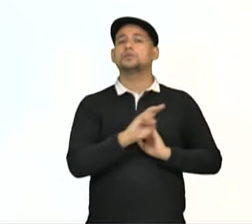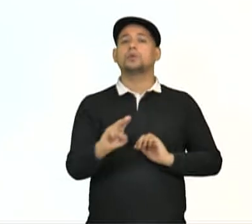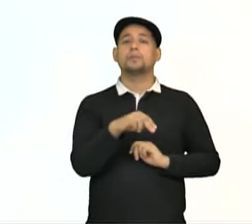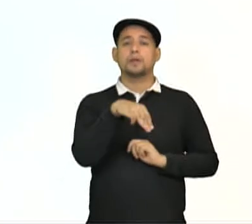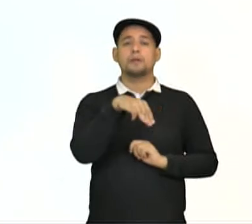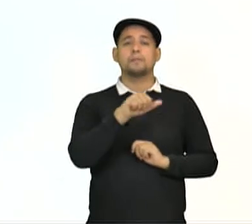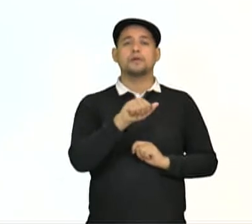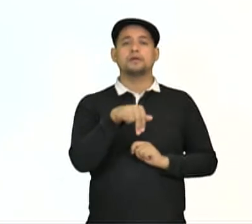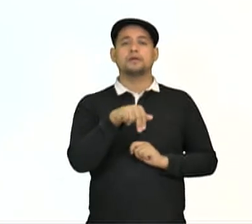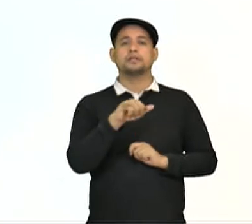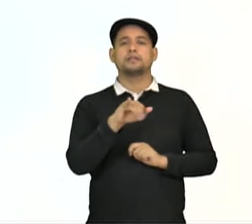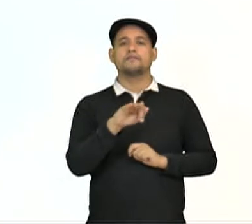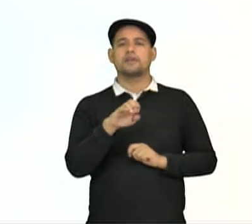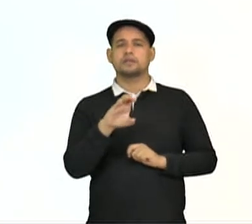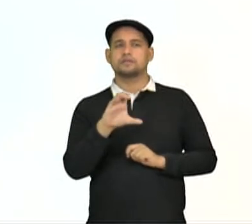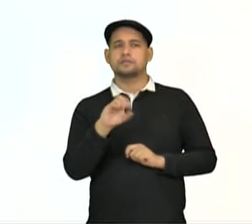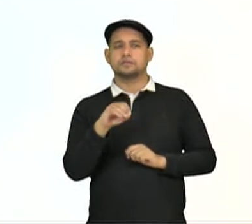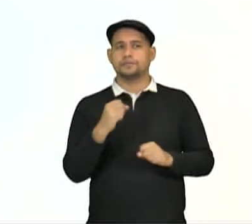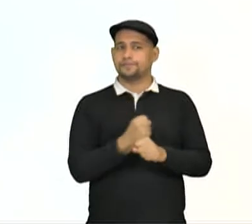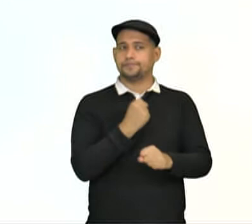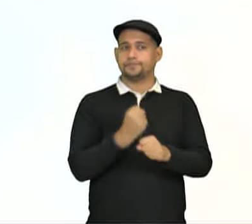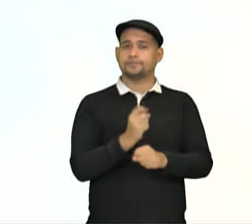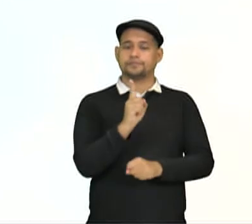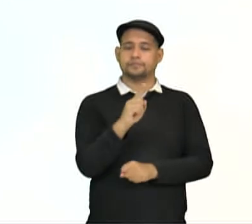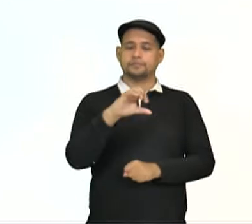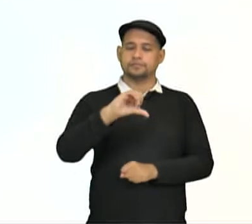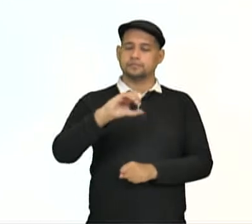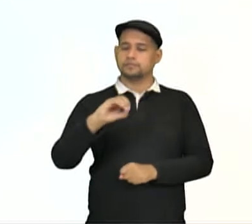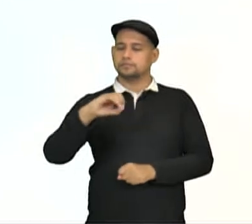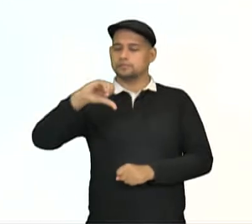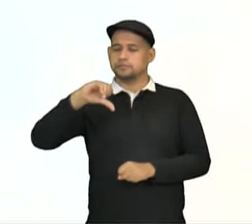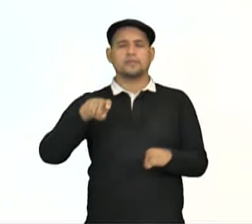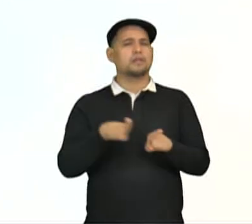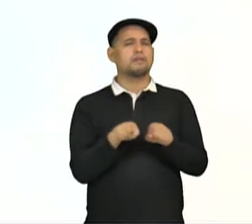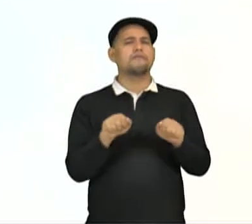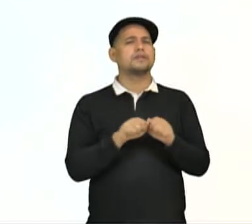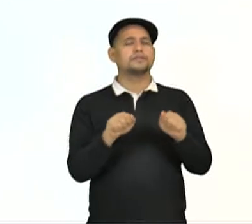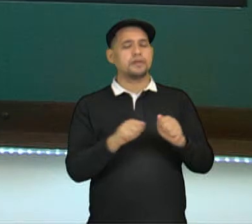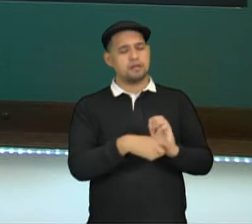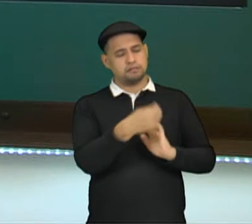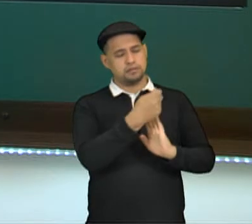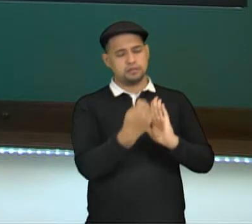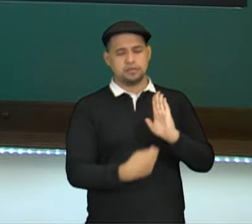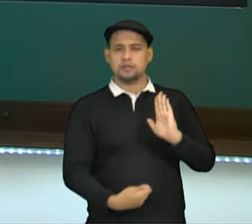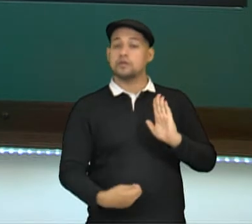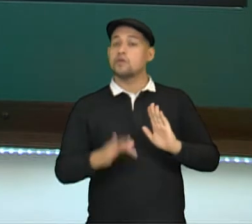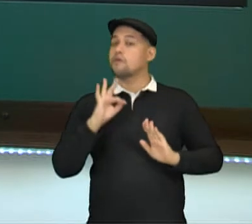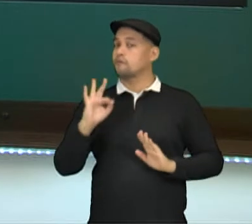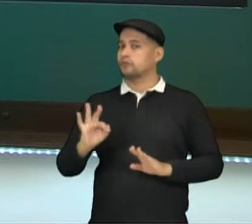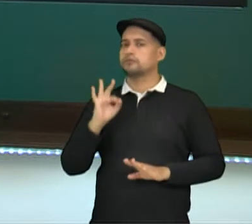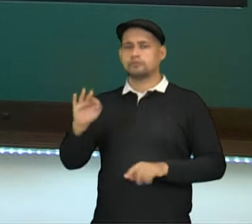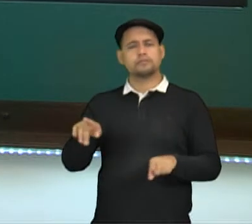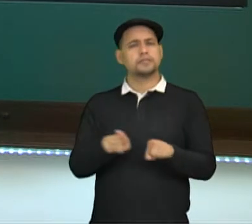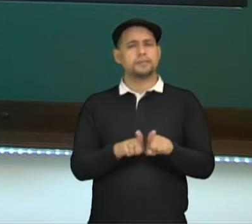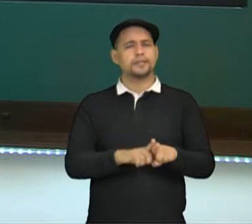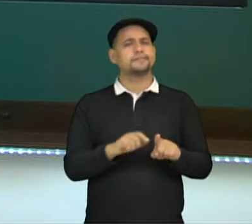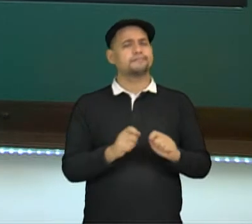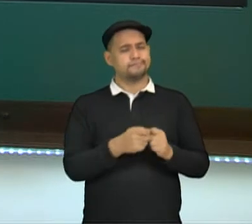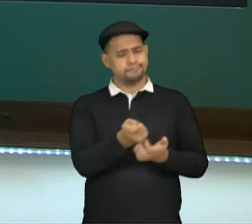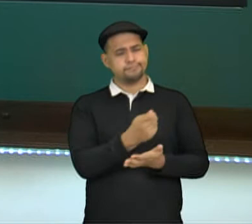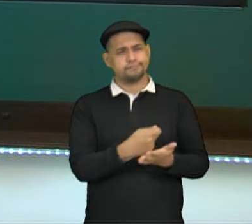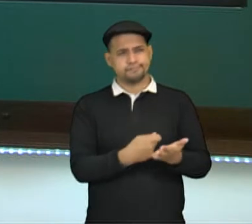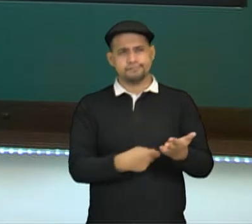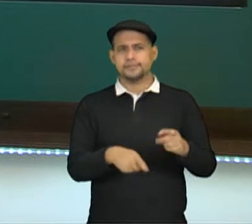manifestos. Em 1909 foi publicado no Le Figaro o Manifesto Futurista. Inclusive na Gazeta de Emília, que era muito famoso na Itália, também foi escrito